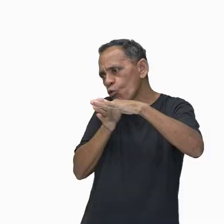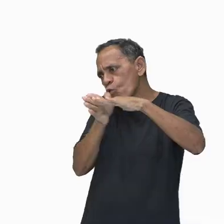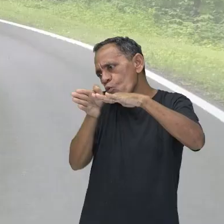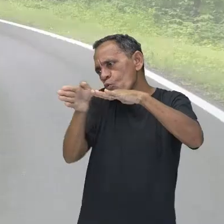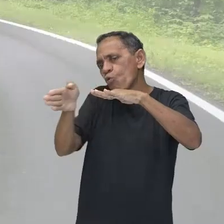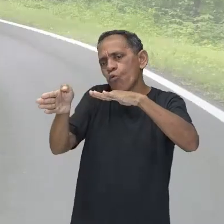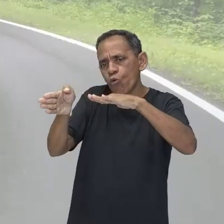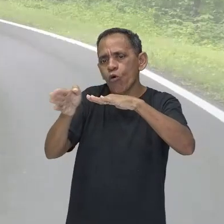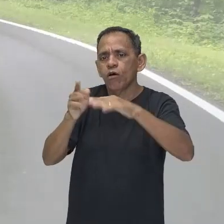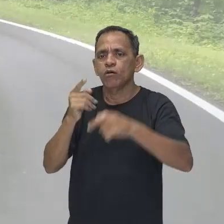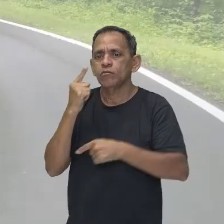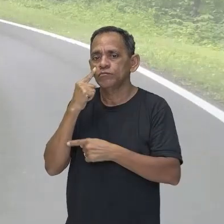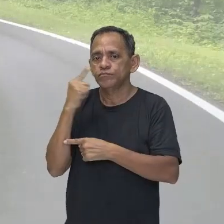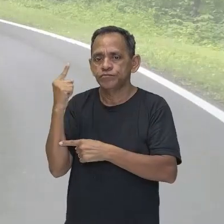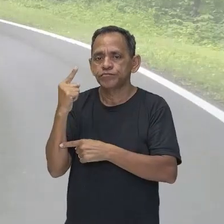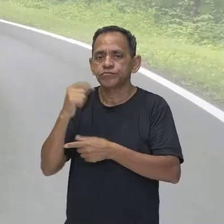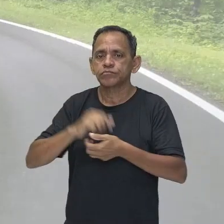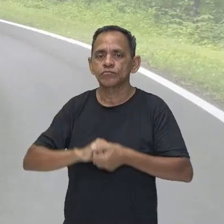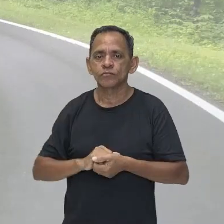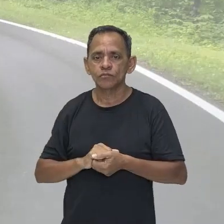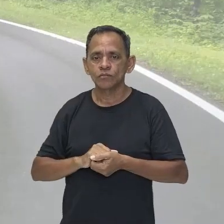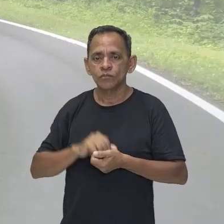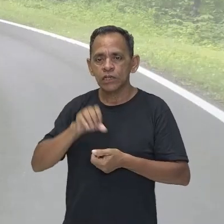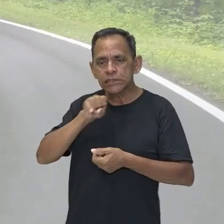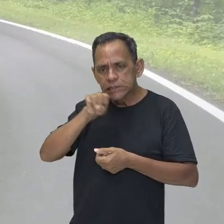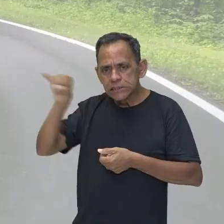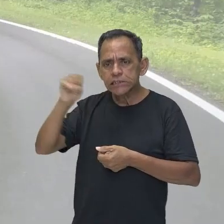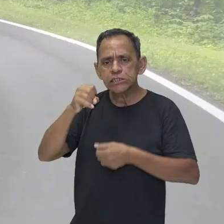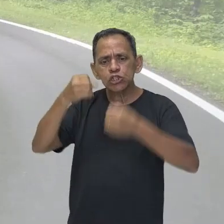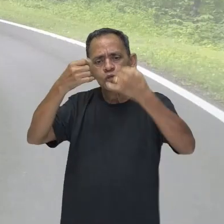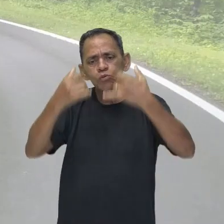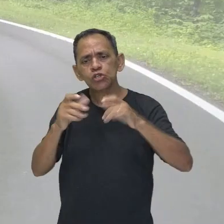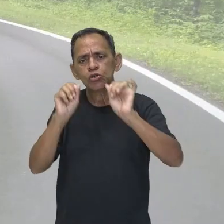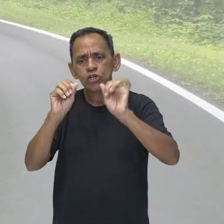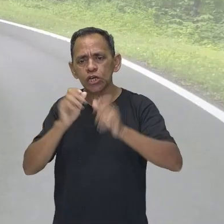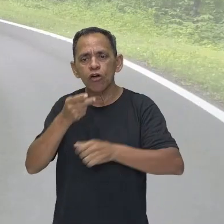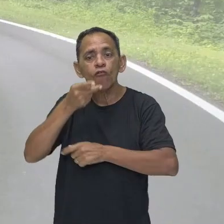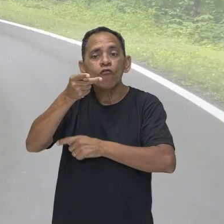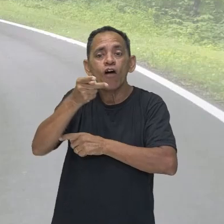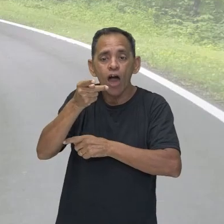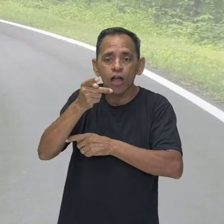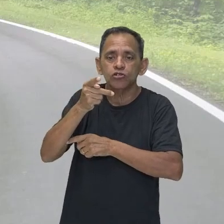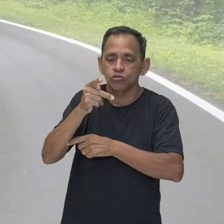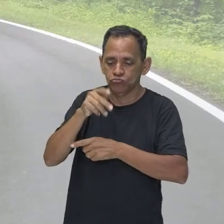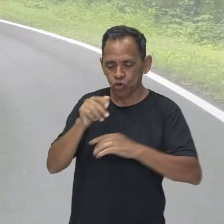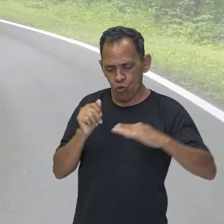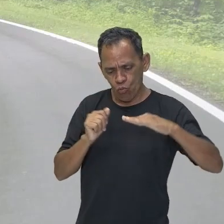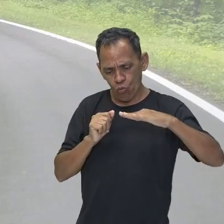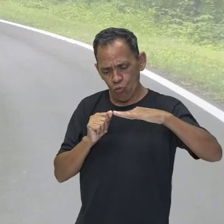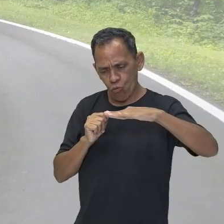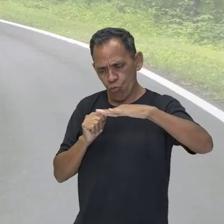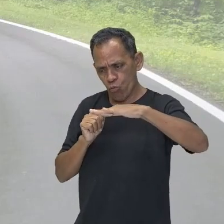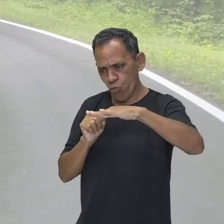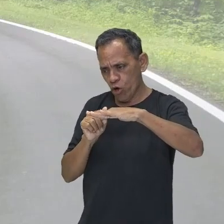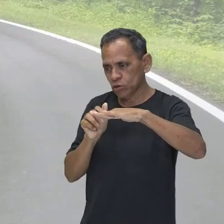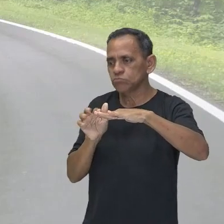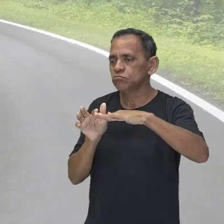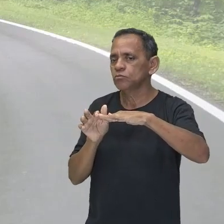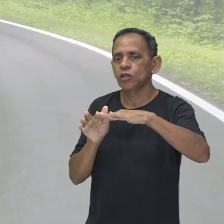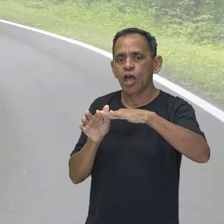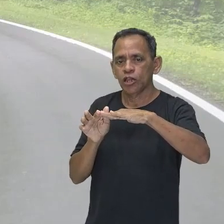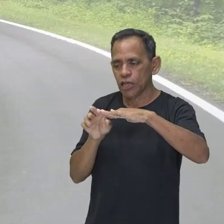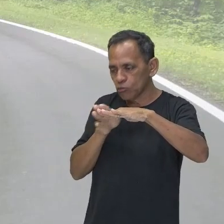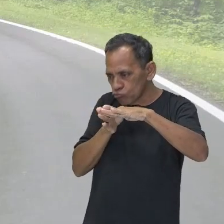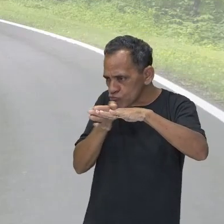aqui na estrada. Olha só. Se eu digo que o movimento é progressivo, ele está indo para frente. Mas aí existe